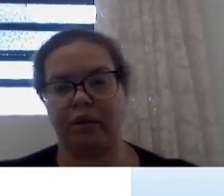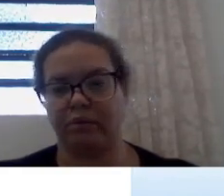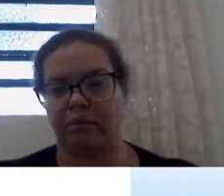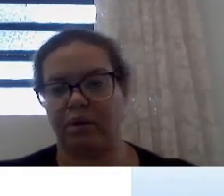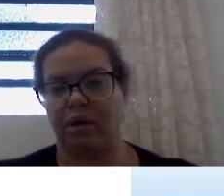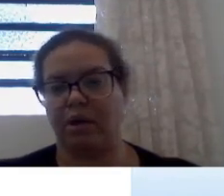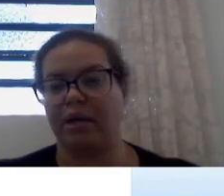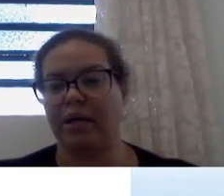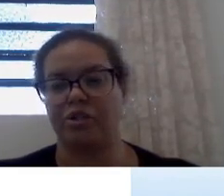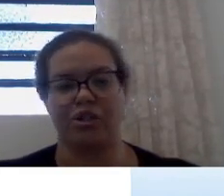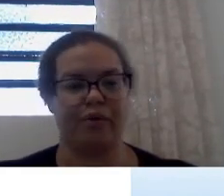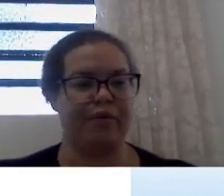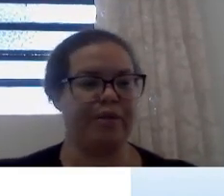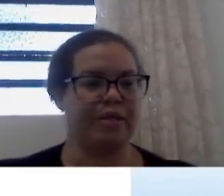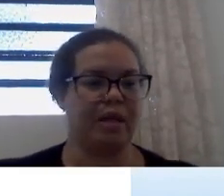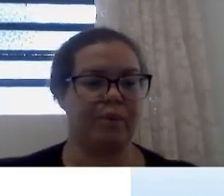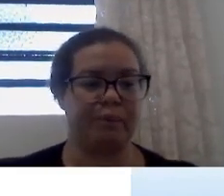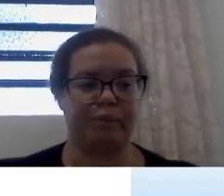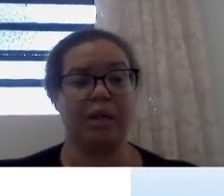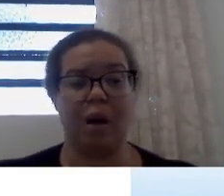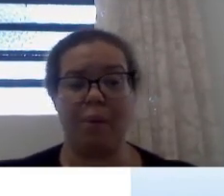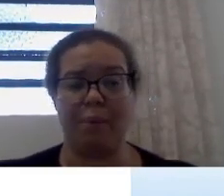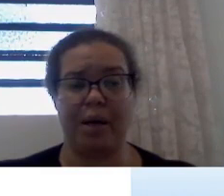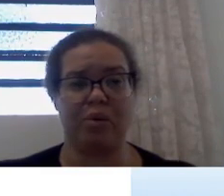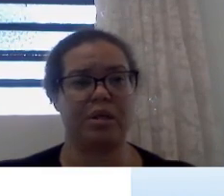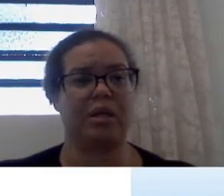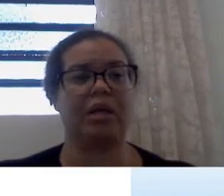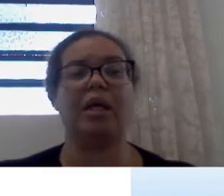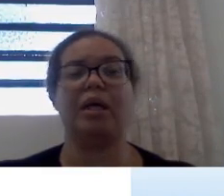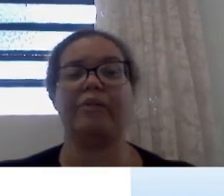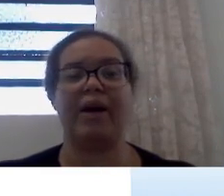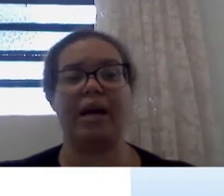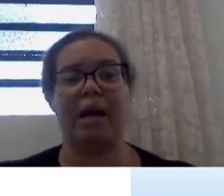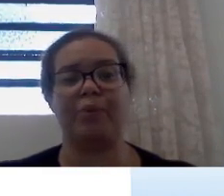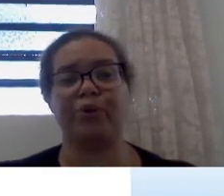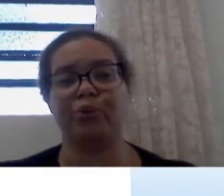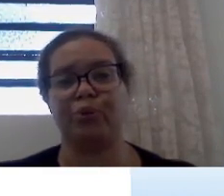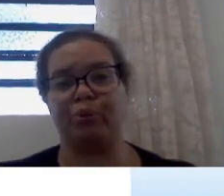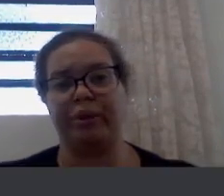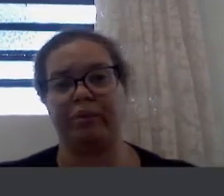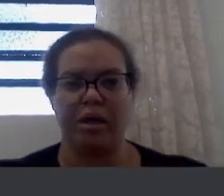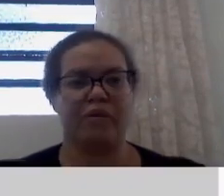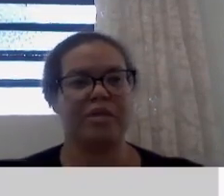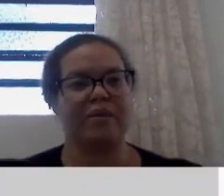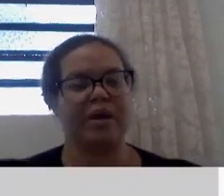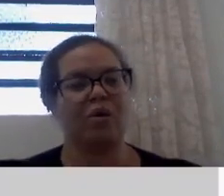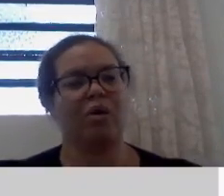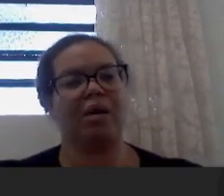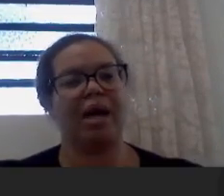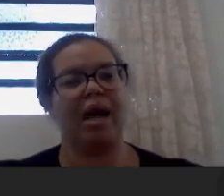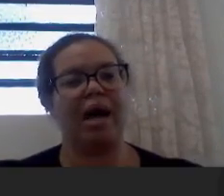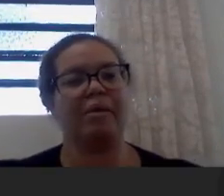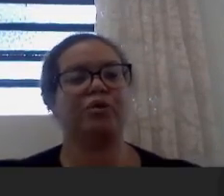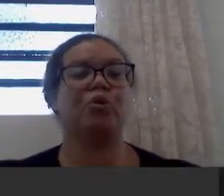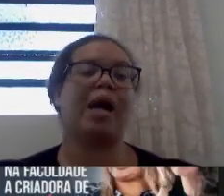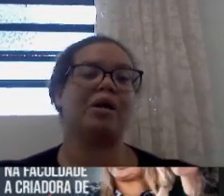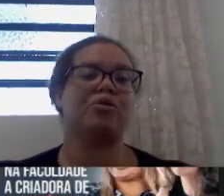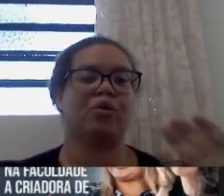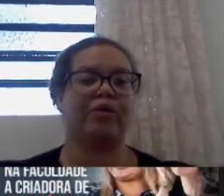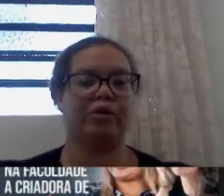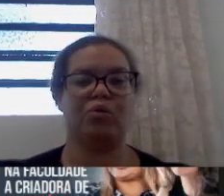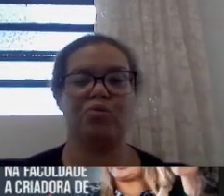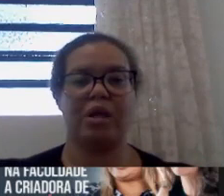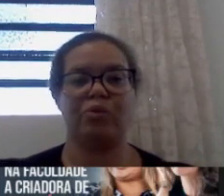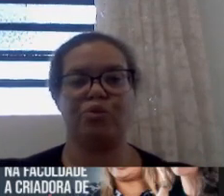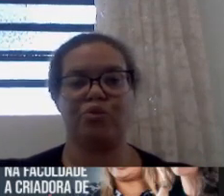por quê. O que a gente vai fazer? Dá uma pausa aqui e vai lá para o YouTube. E você vai colocar, no